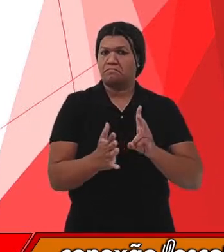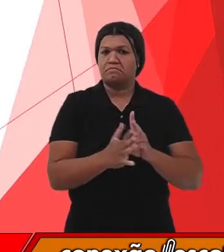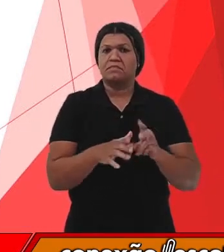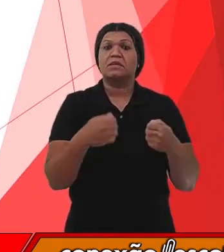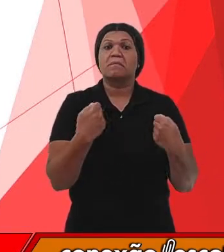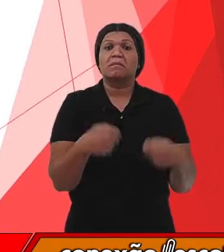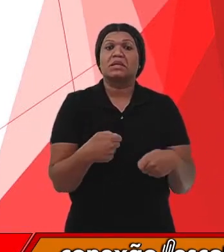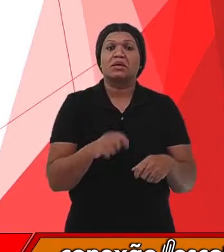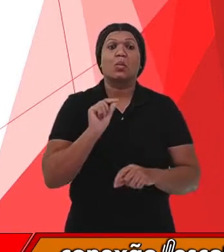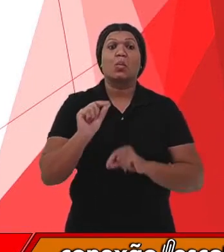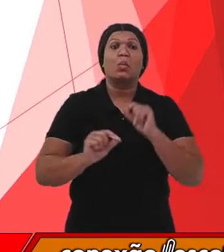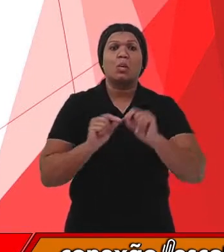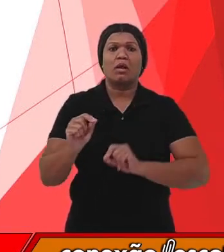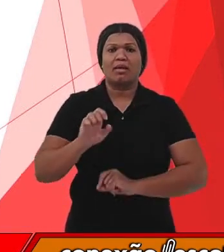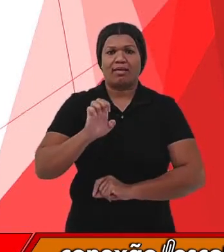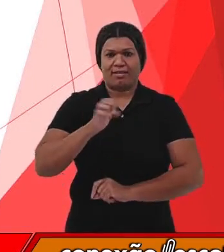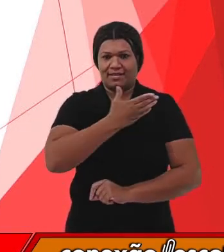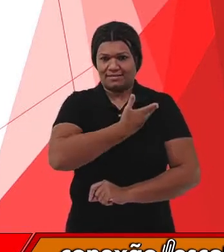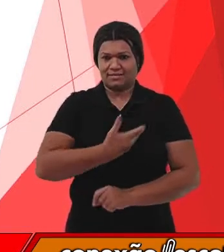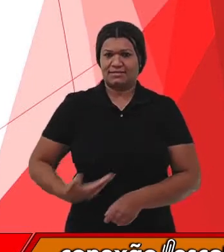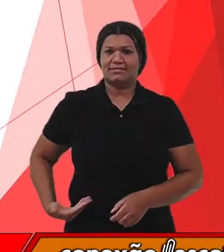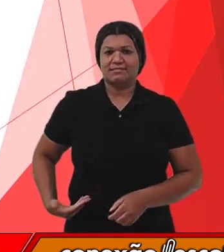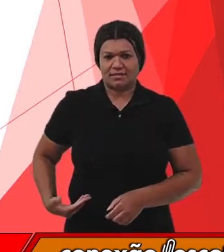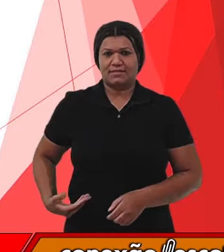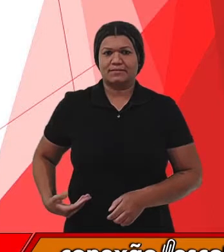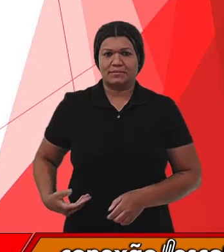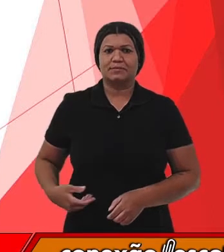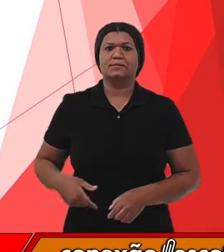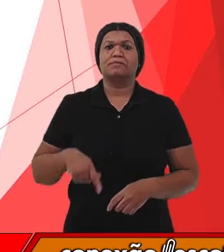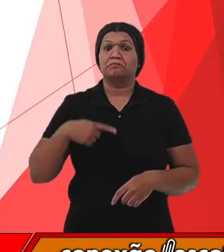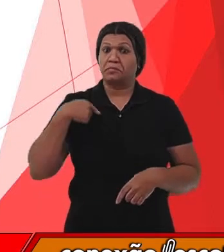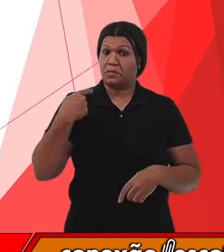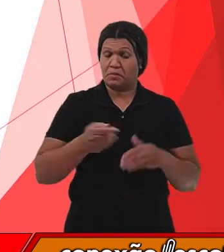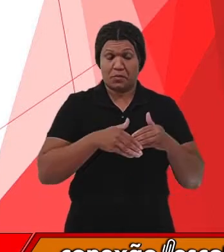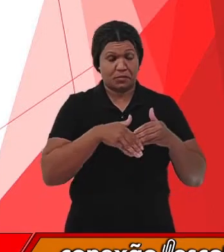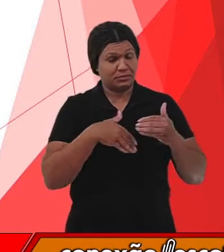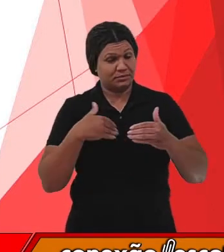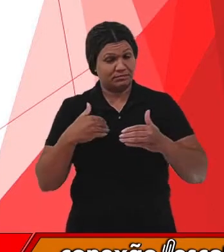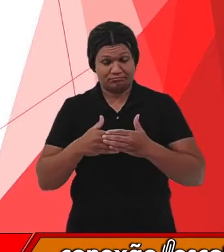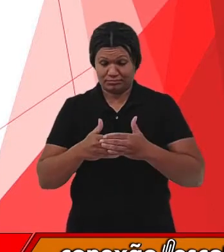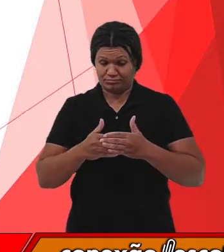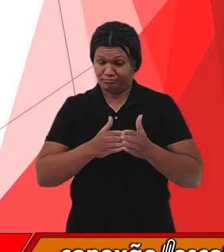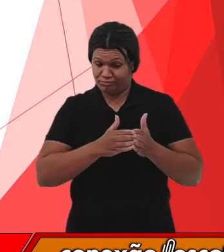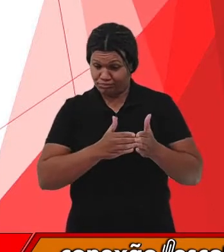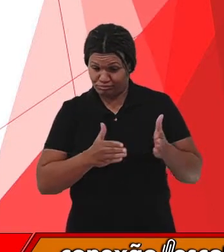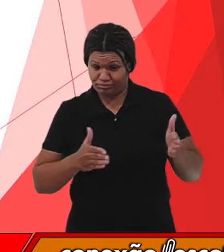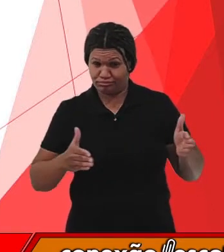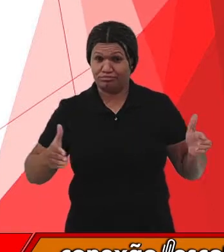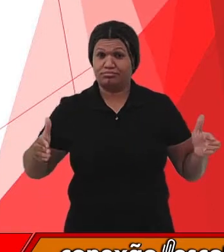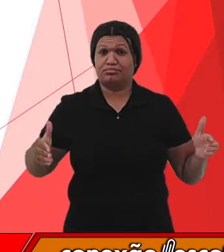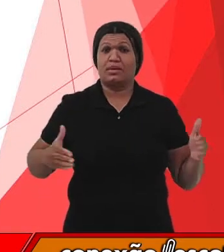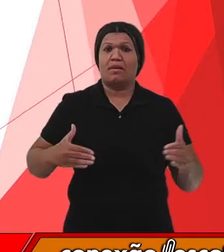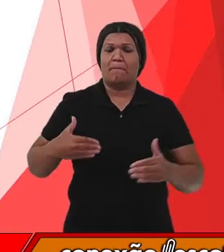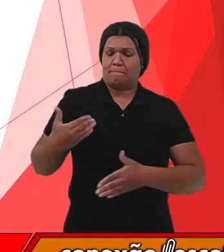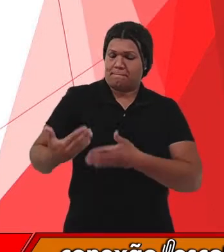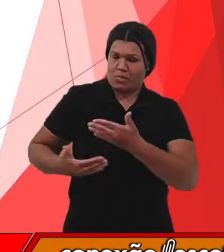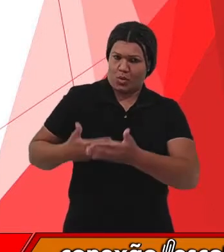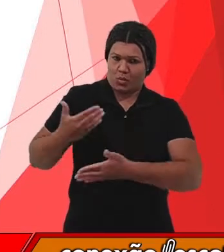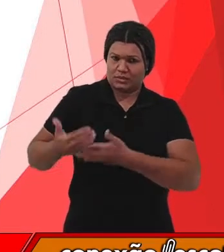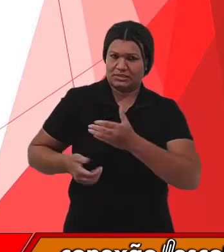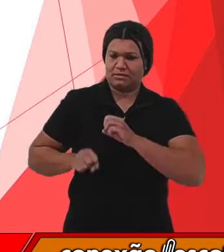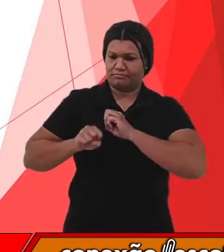à tutela do Estado, até que após um longo período, um longo processo de